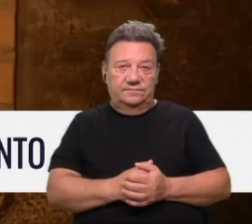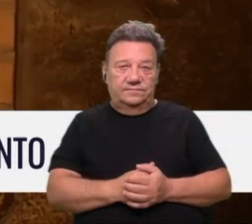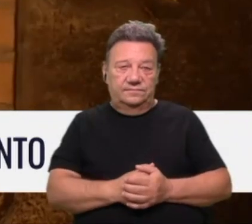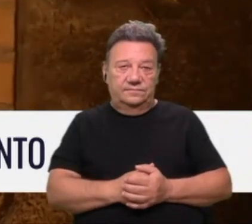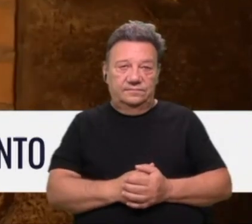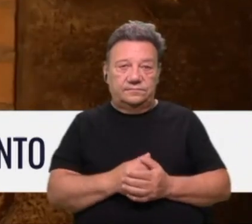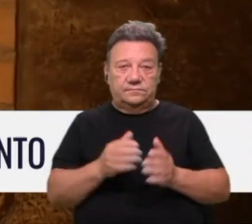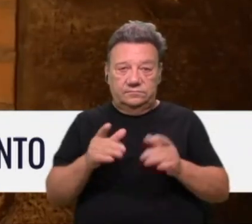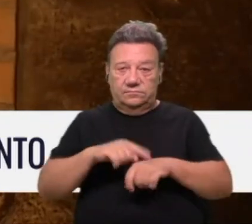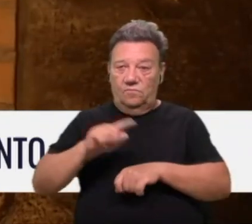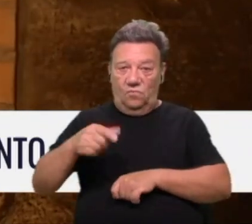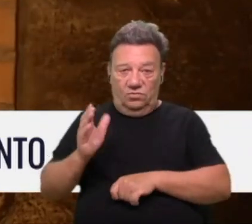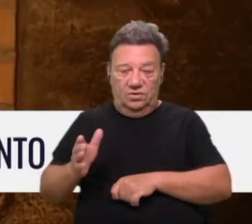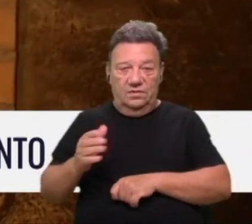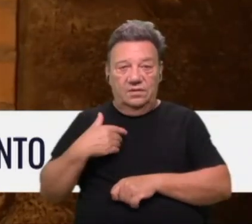quase